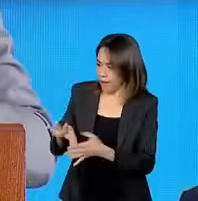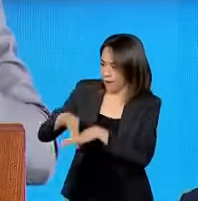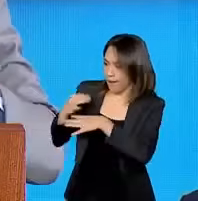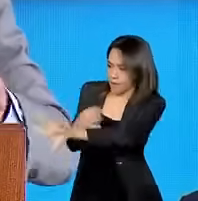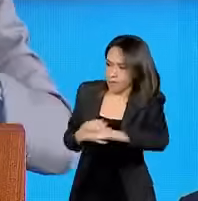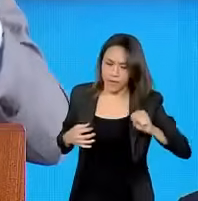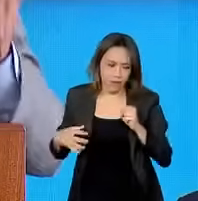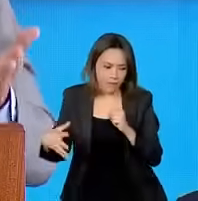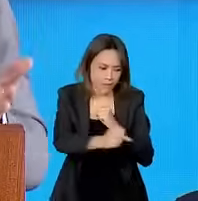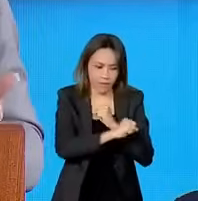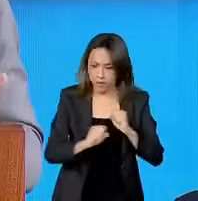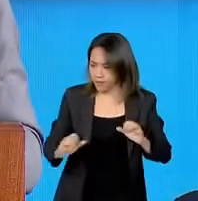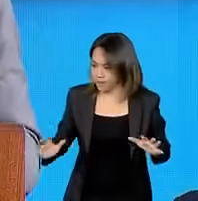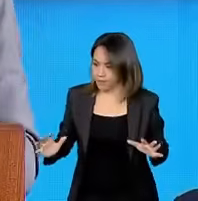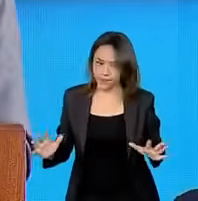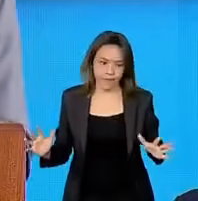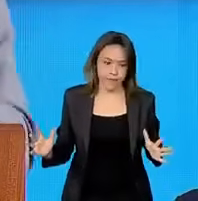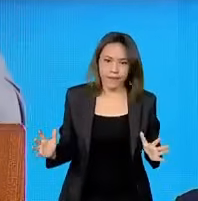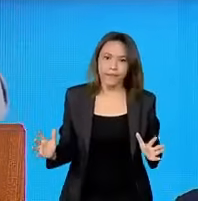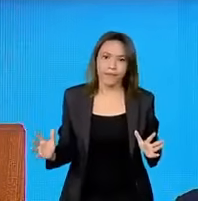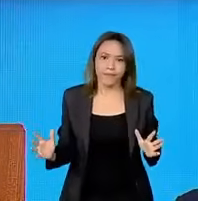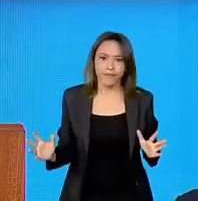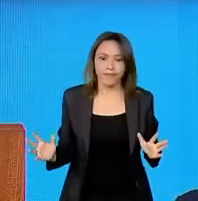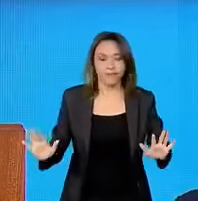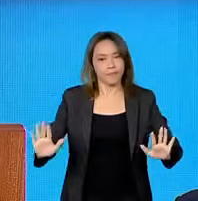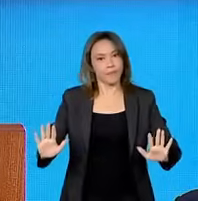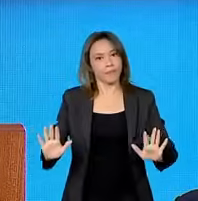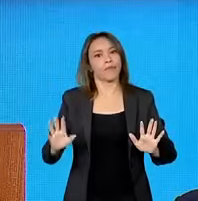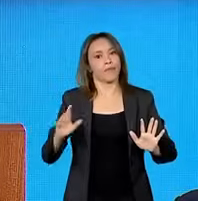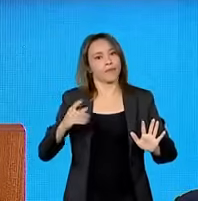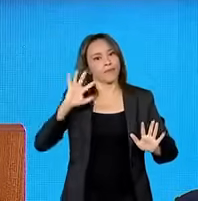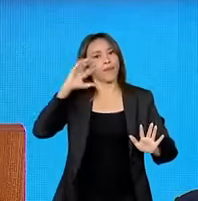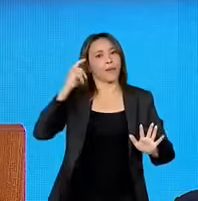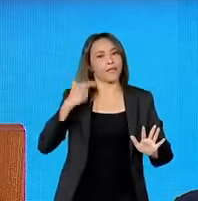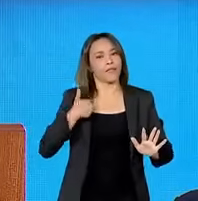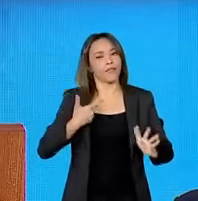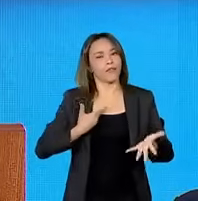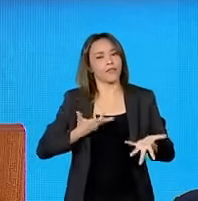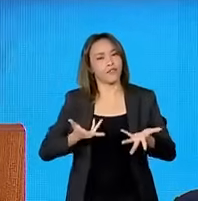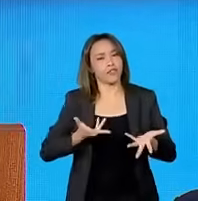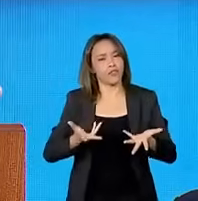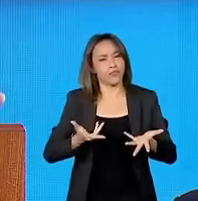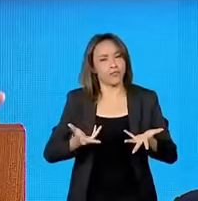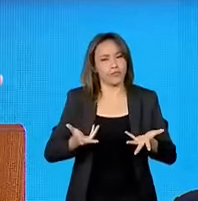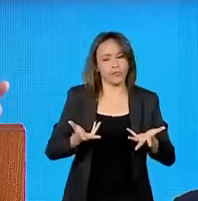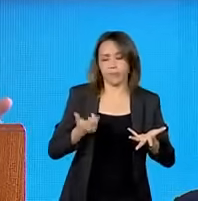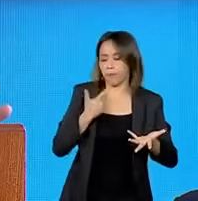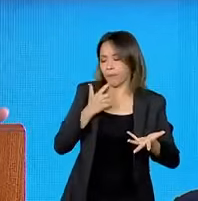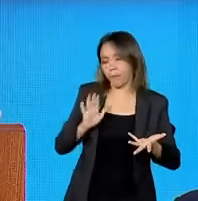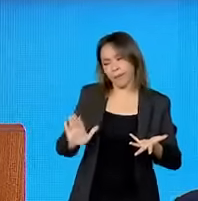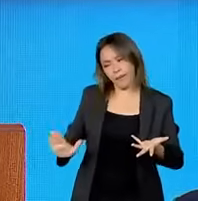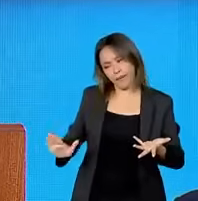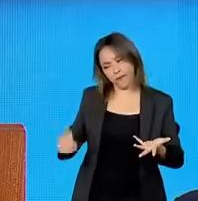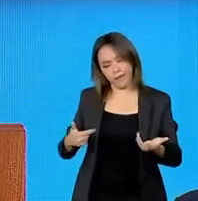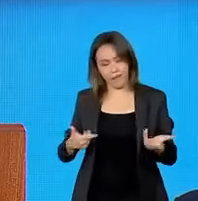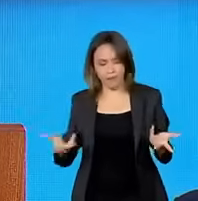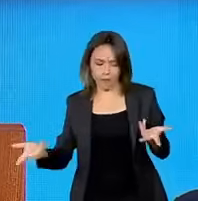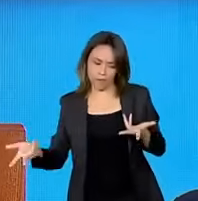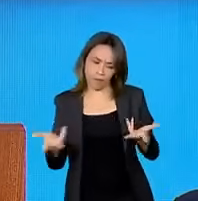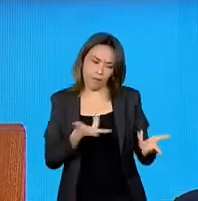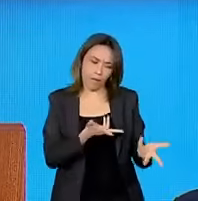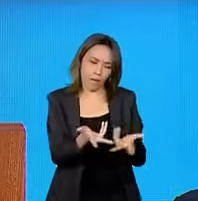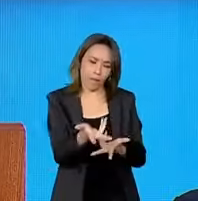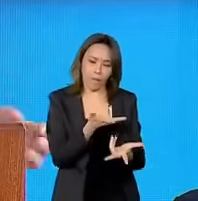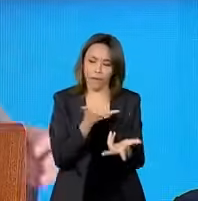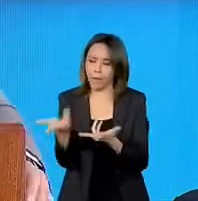é um querendo pegar a sobremesa quando tem? Se você não tiver um jeito cauteloso de lidar com a família, você